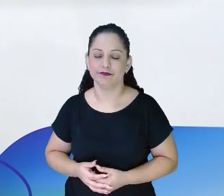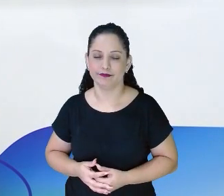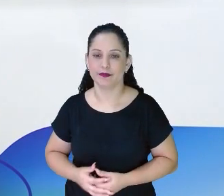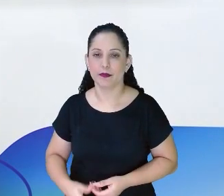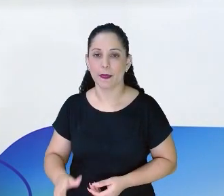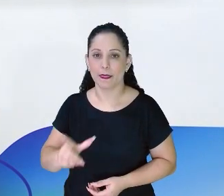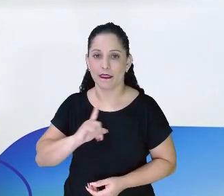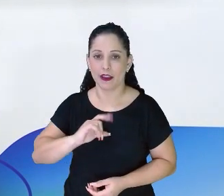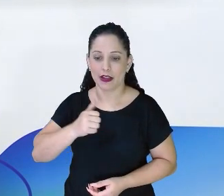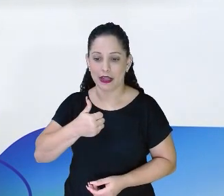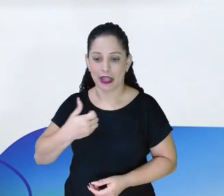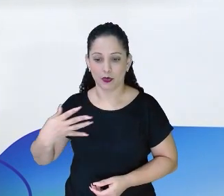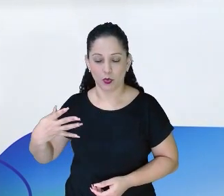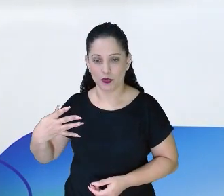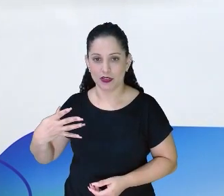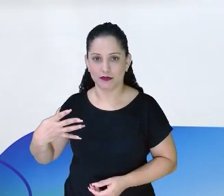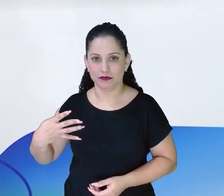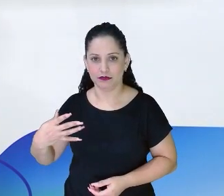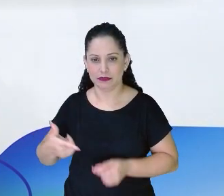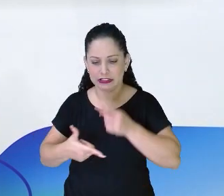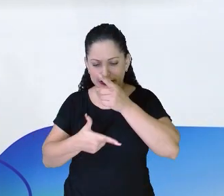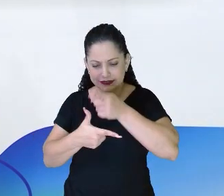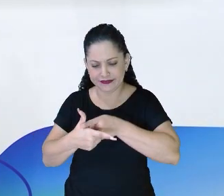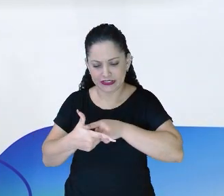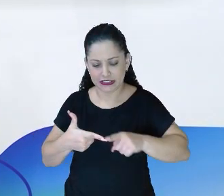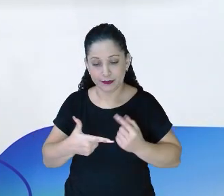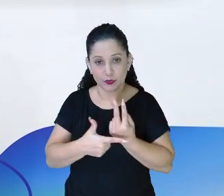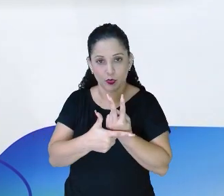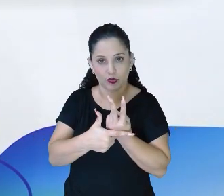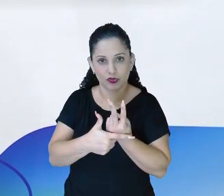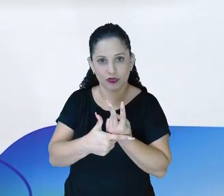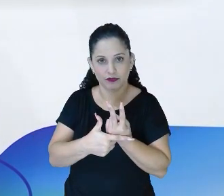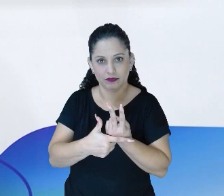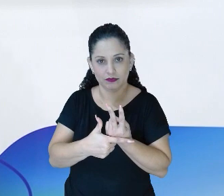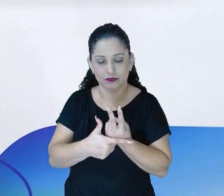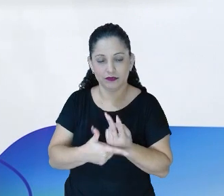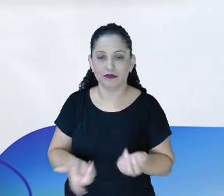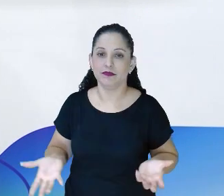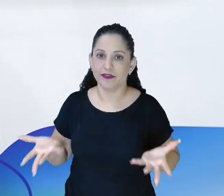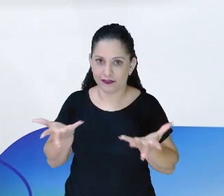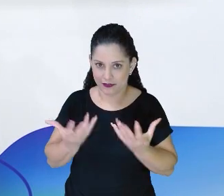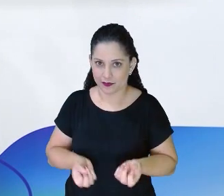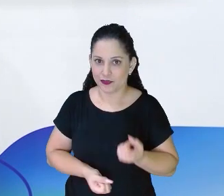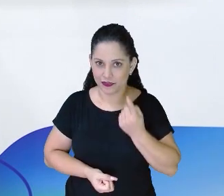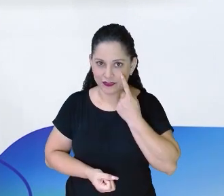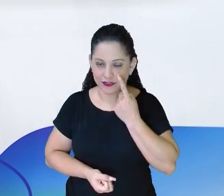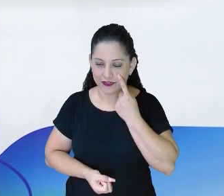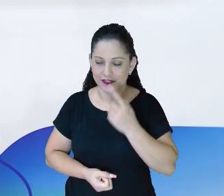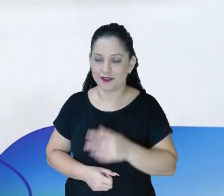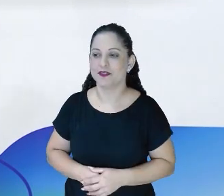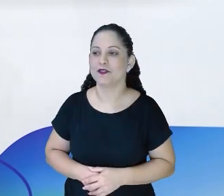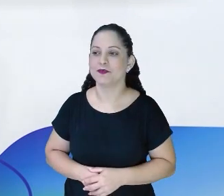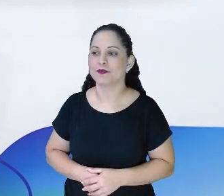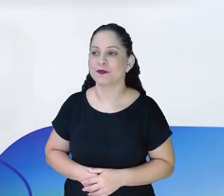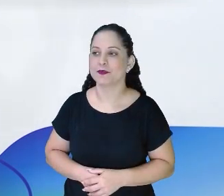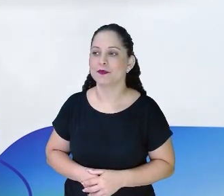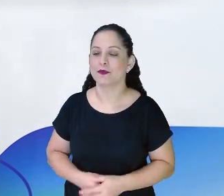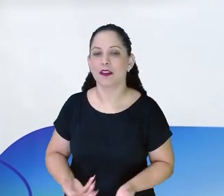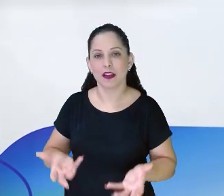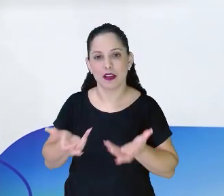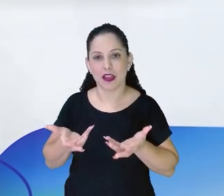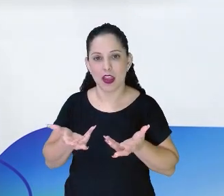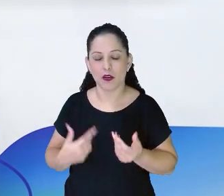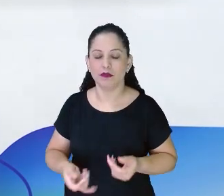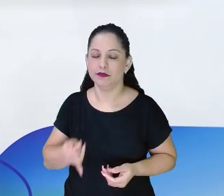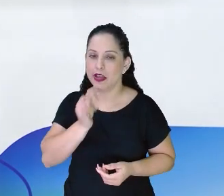tinha os meus 14 lápis e precisei dividir para 2. Vamos, hipoteticamente, falar que eu quero dividir